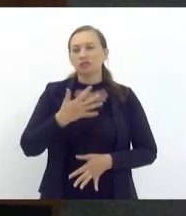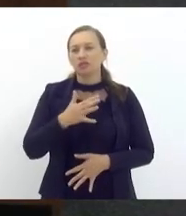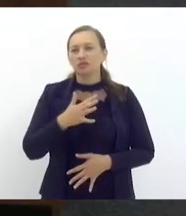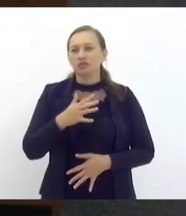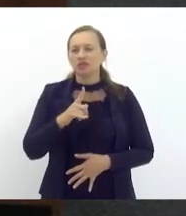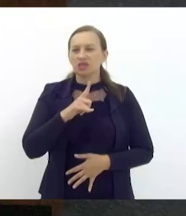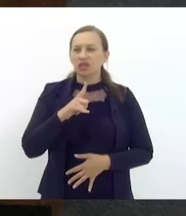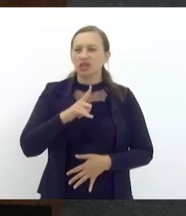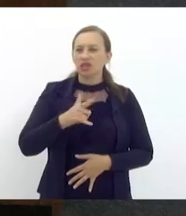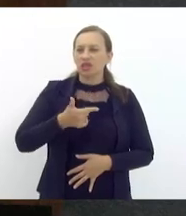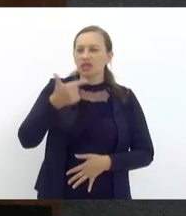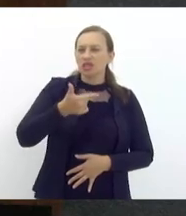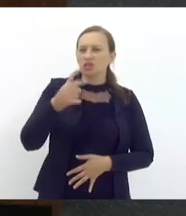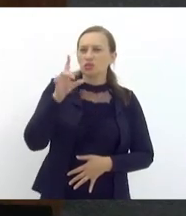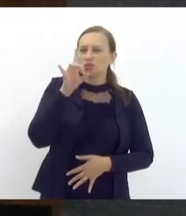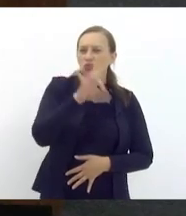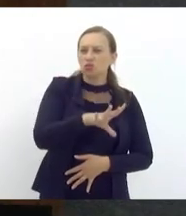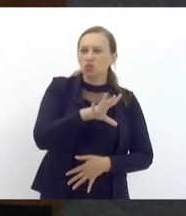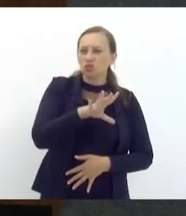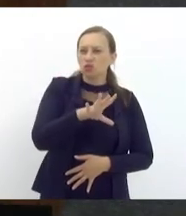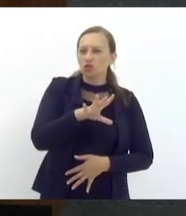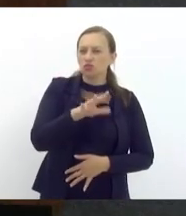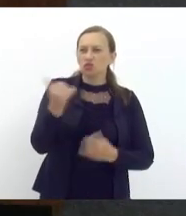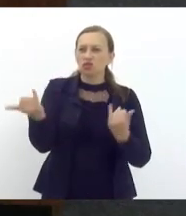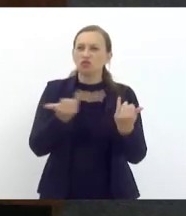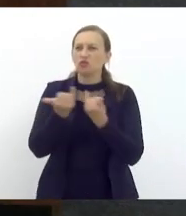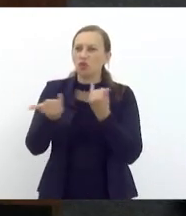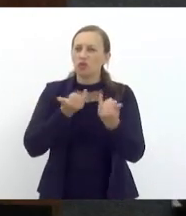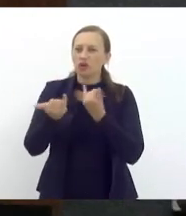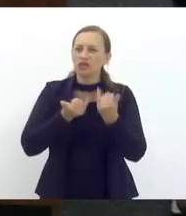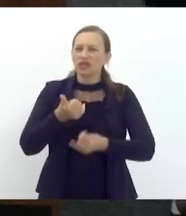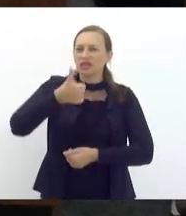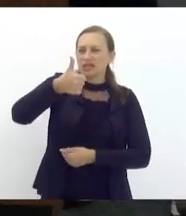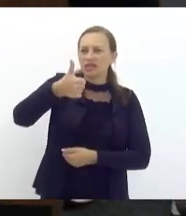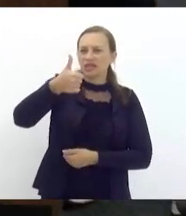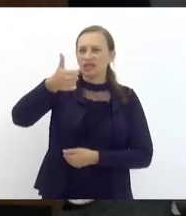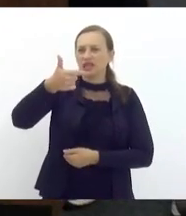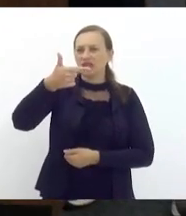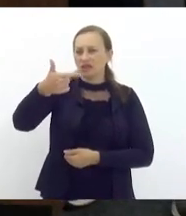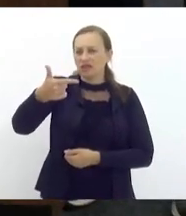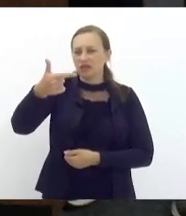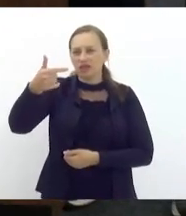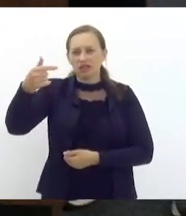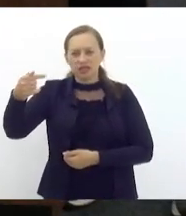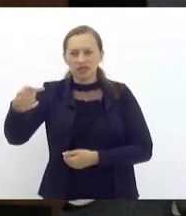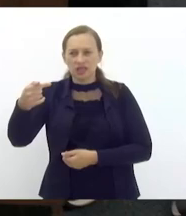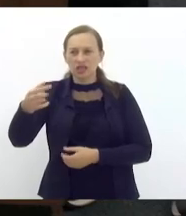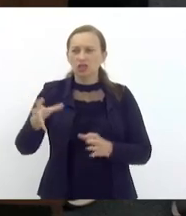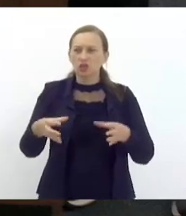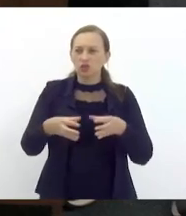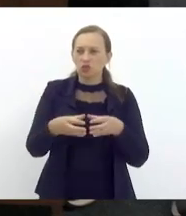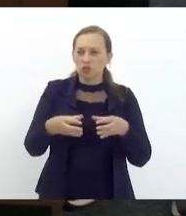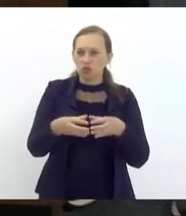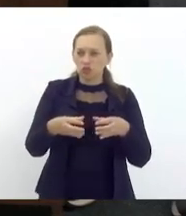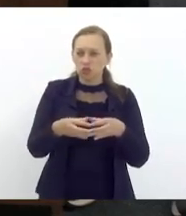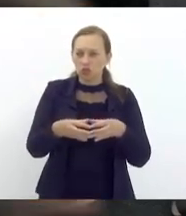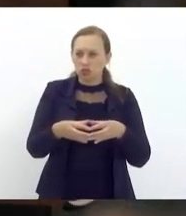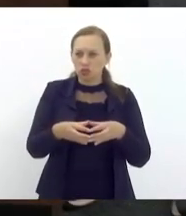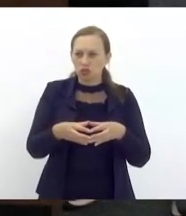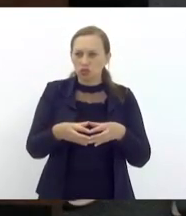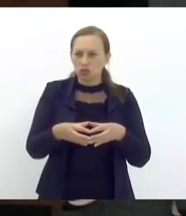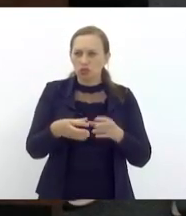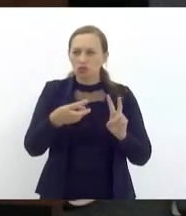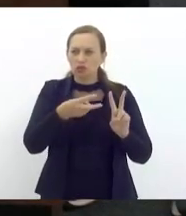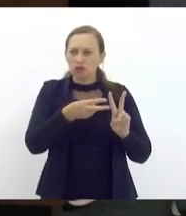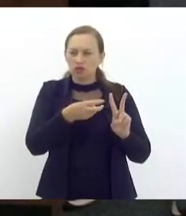segundo o último senso são 127 grupos étnicos no estado do Rio de Janeiro com 26 línguas